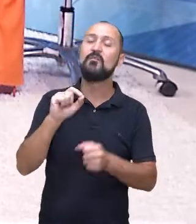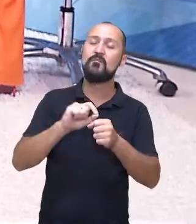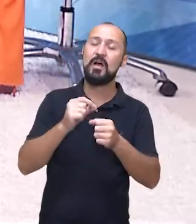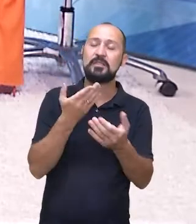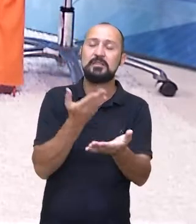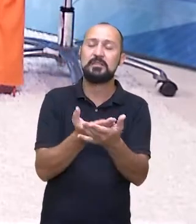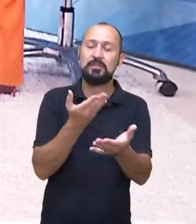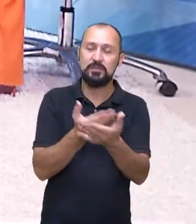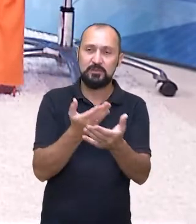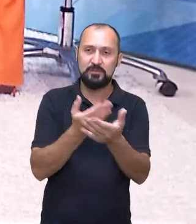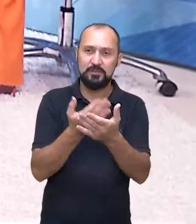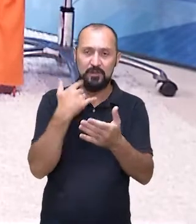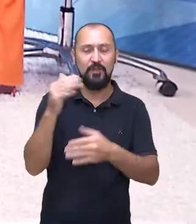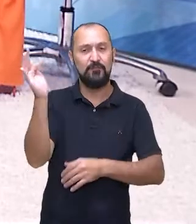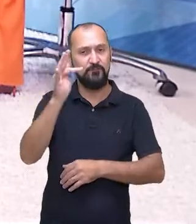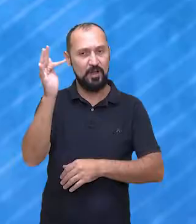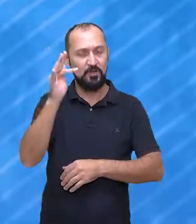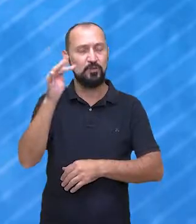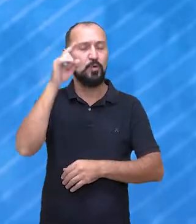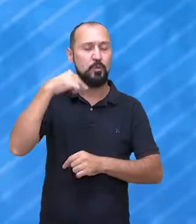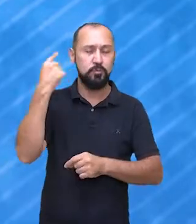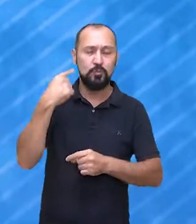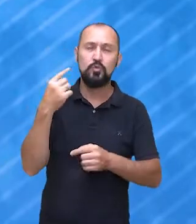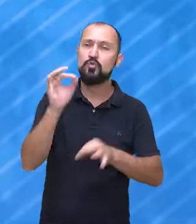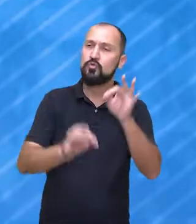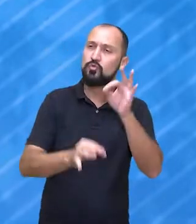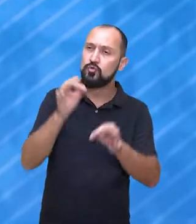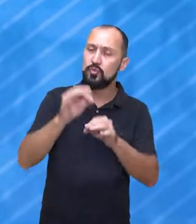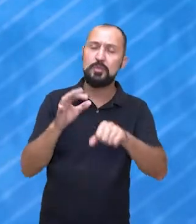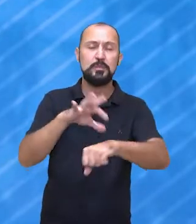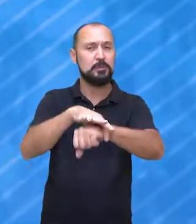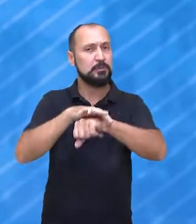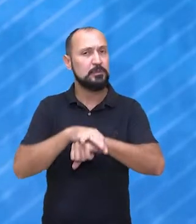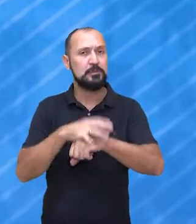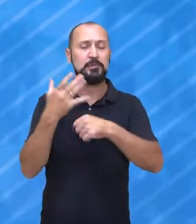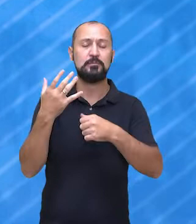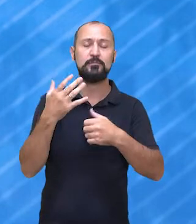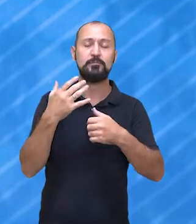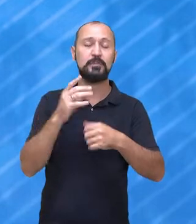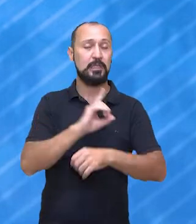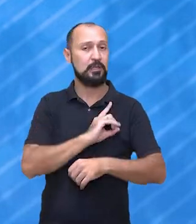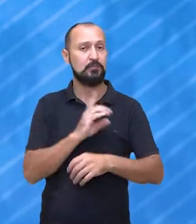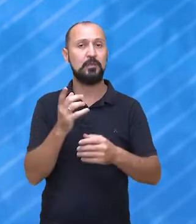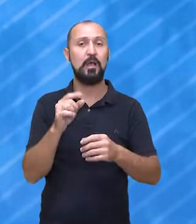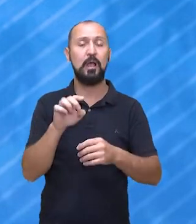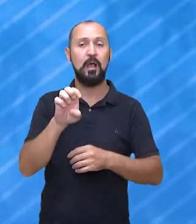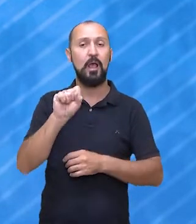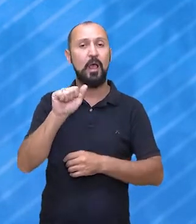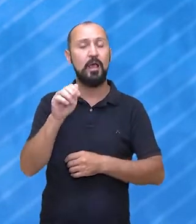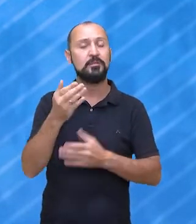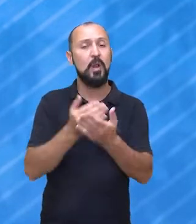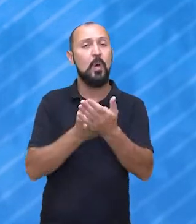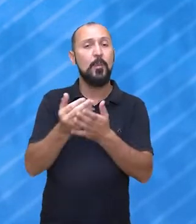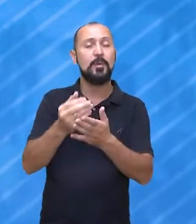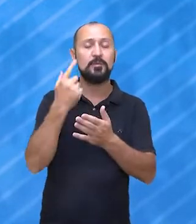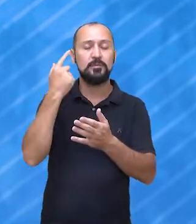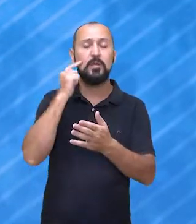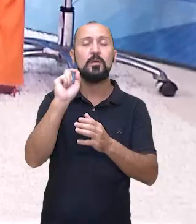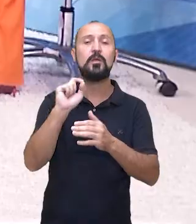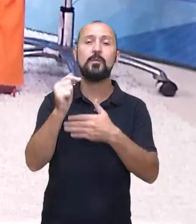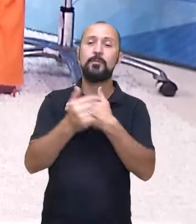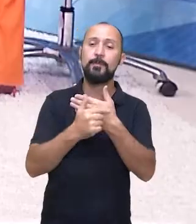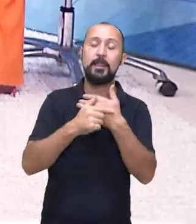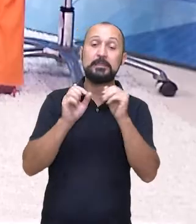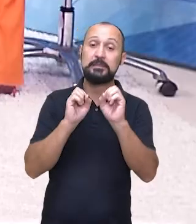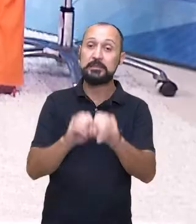então dentro quem faz a Faculdade de Direito pode virar advogado juiz delegado promotor a Edna ela entra exatamente aí